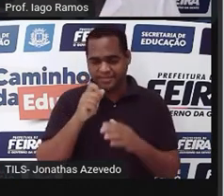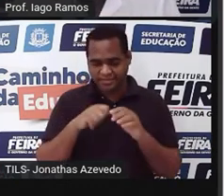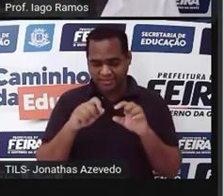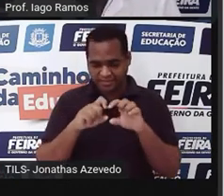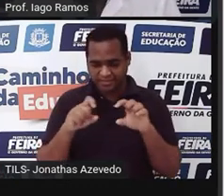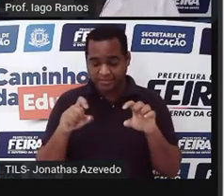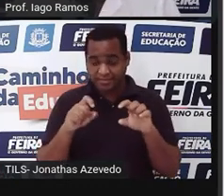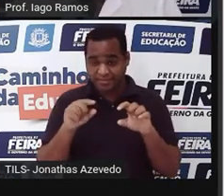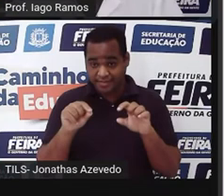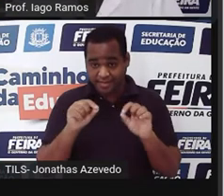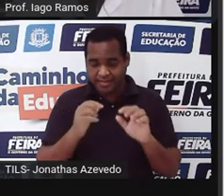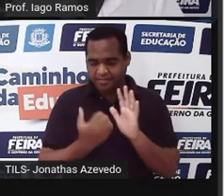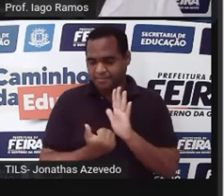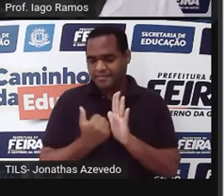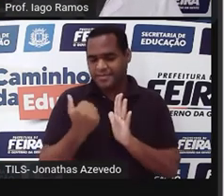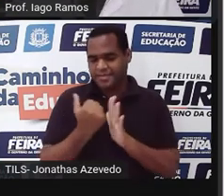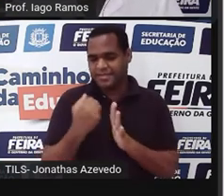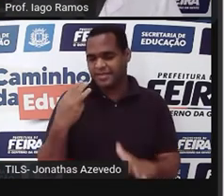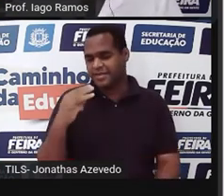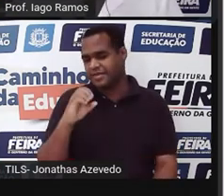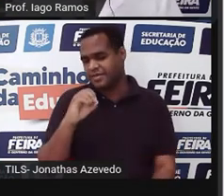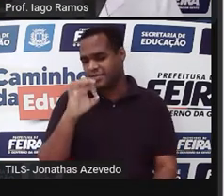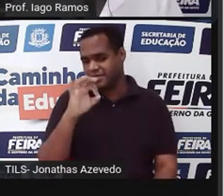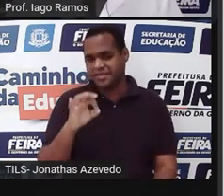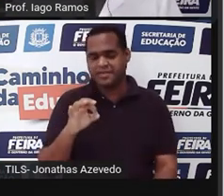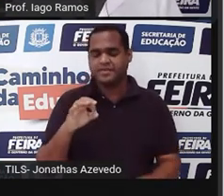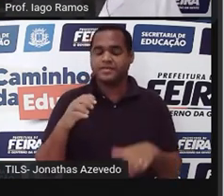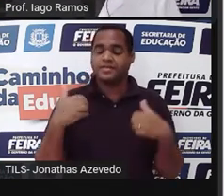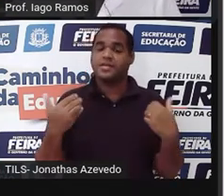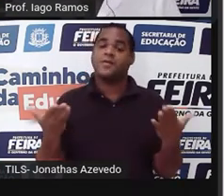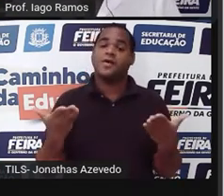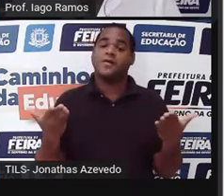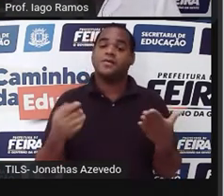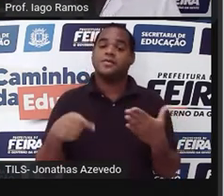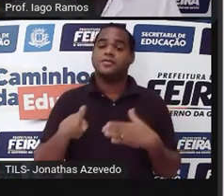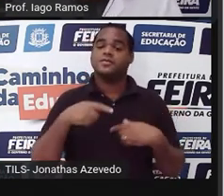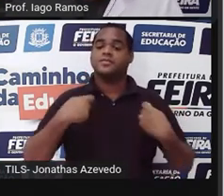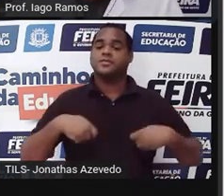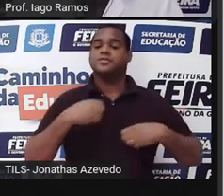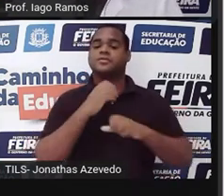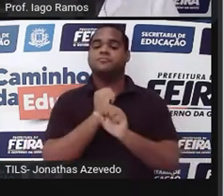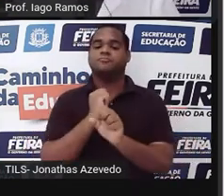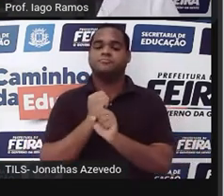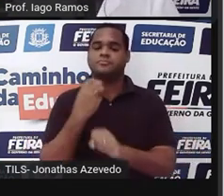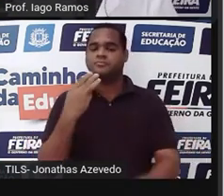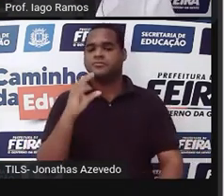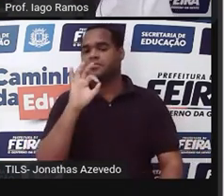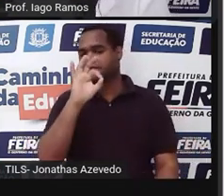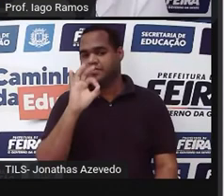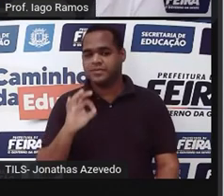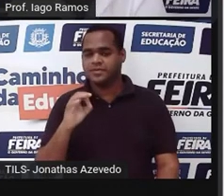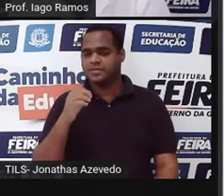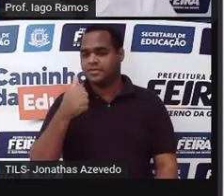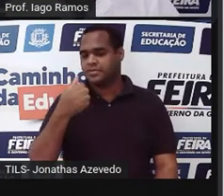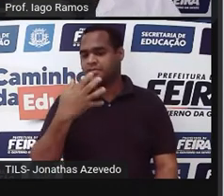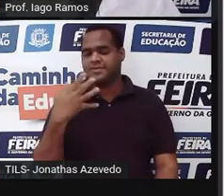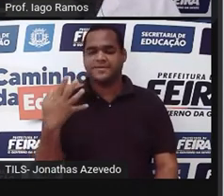acréscimo de 30 então agora a gente vai precisar calcular trinta por cento de